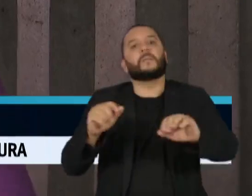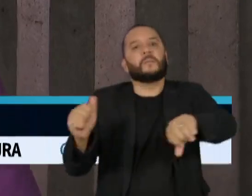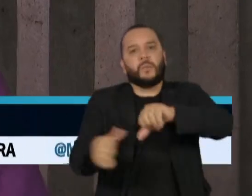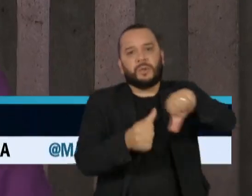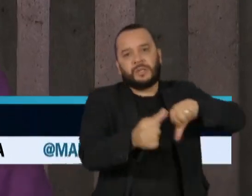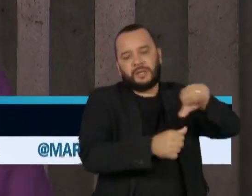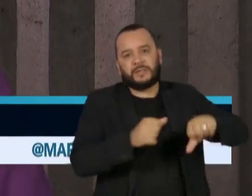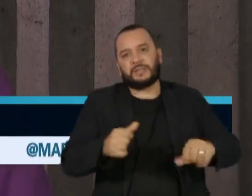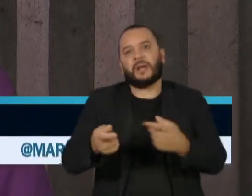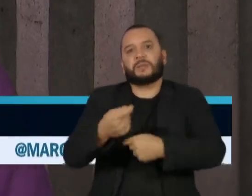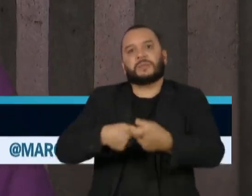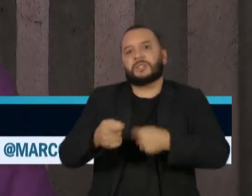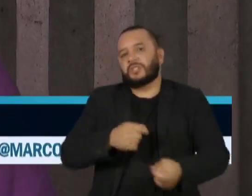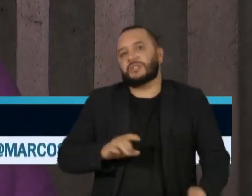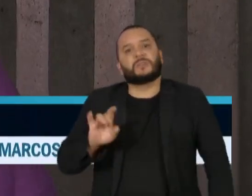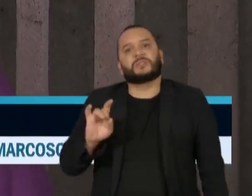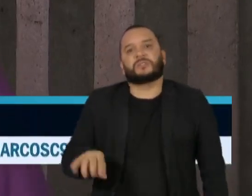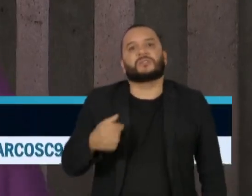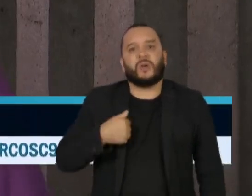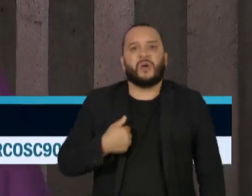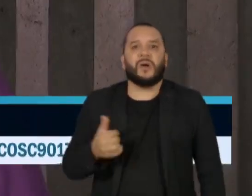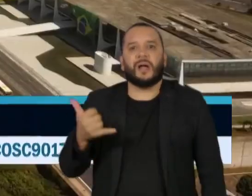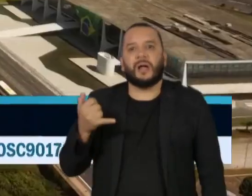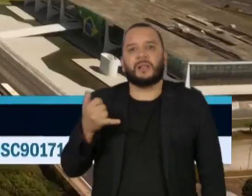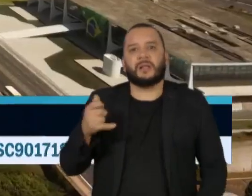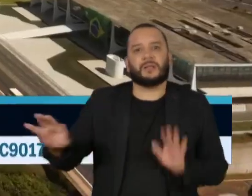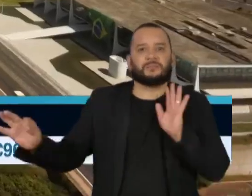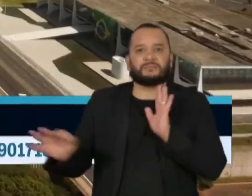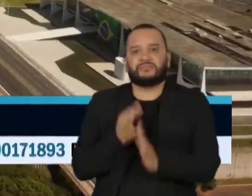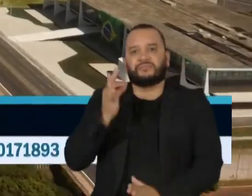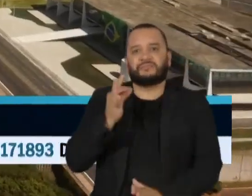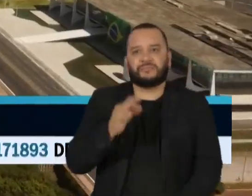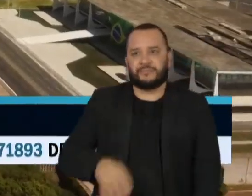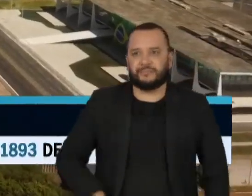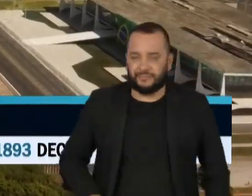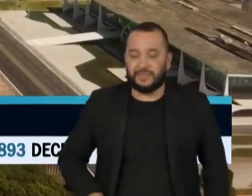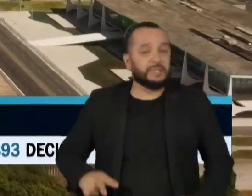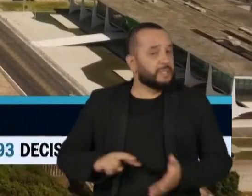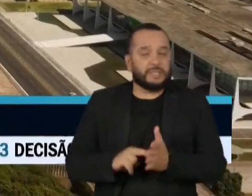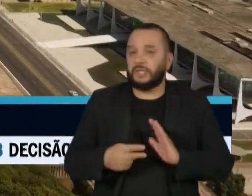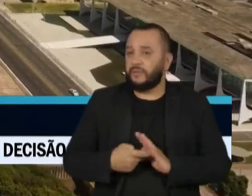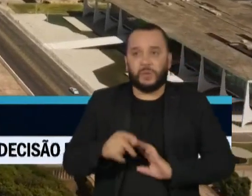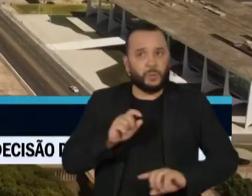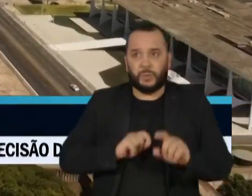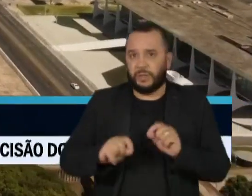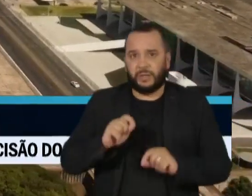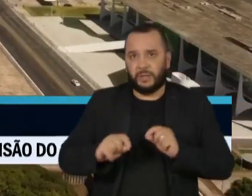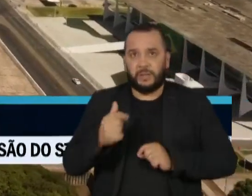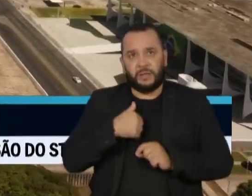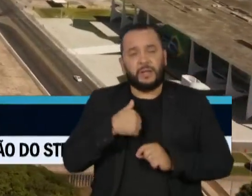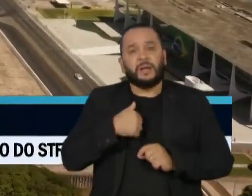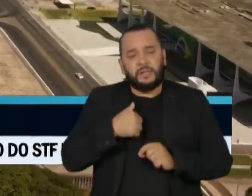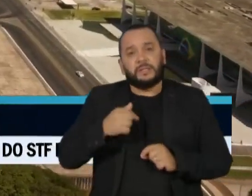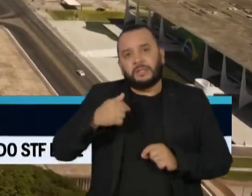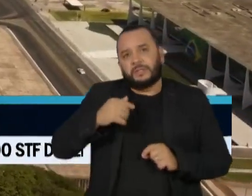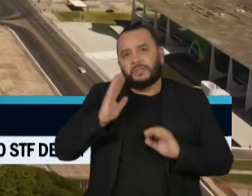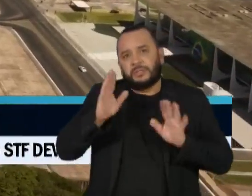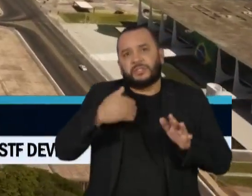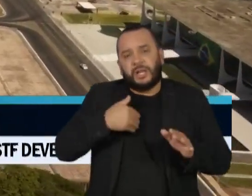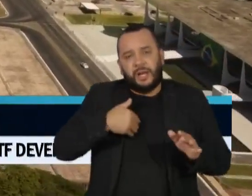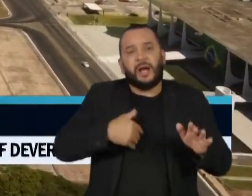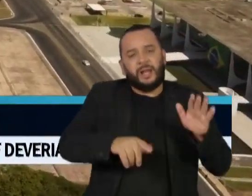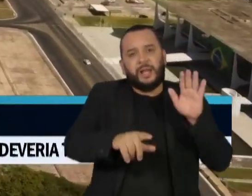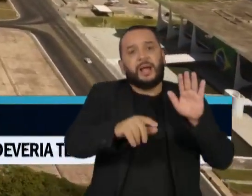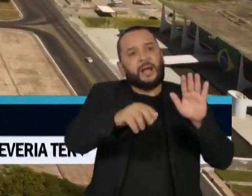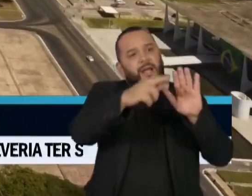administrativas usando apenas a caneta presidencial. O método consiste em subverter a ordem constitucional